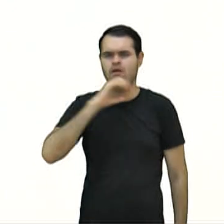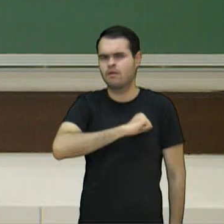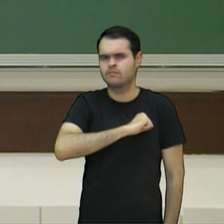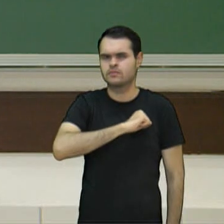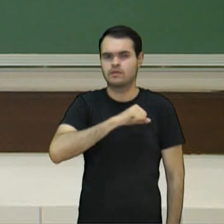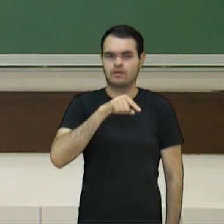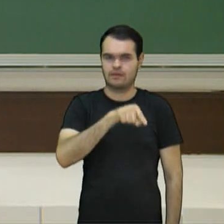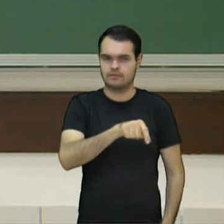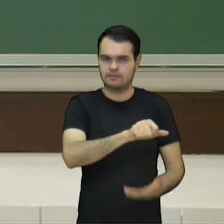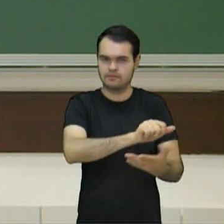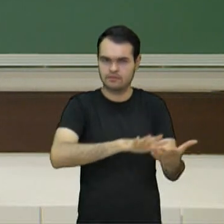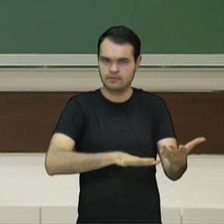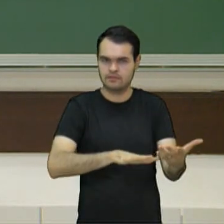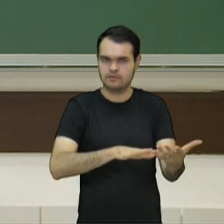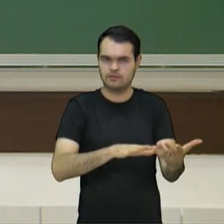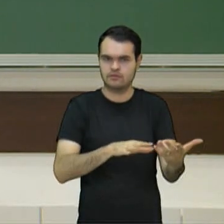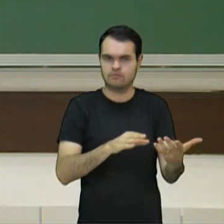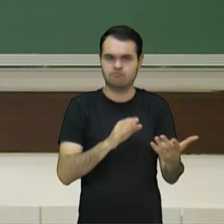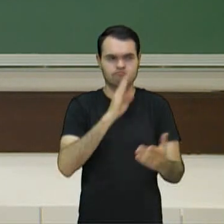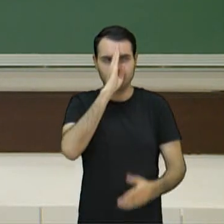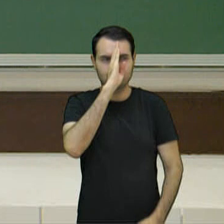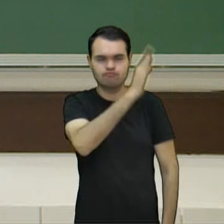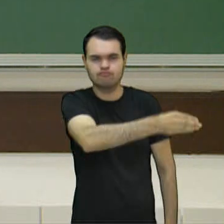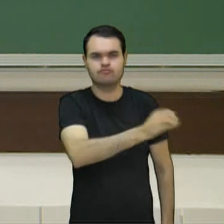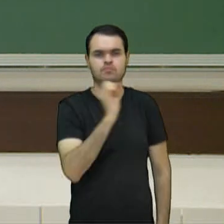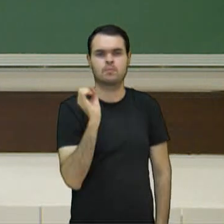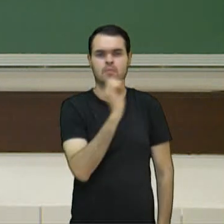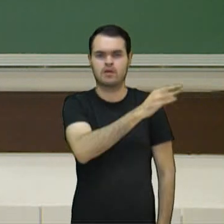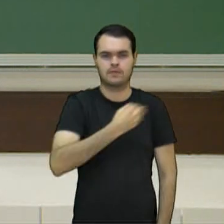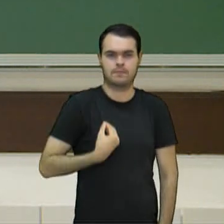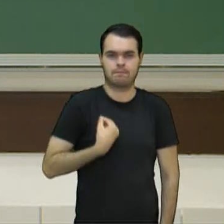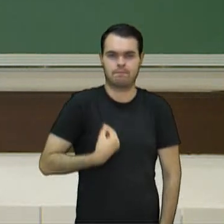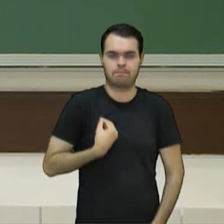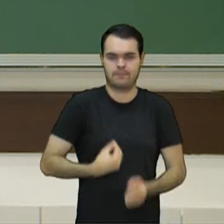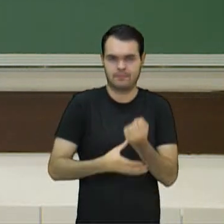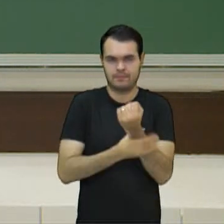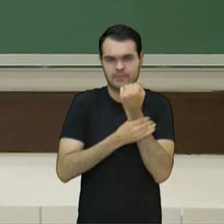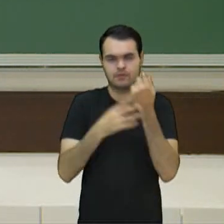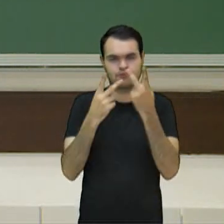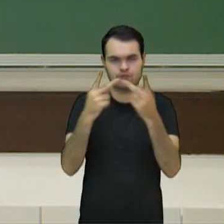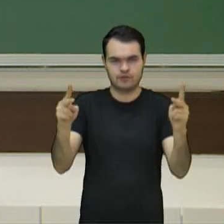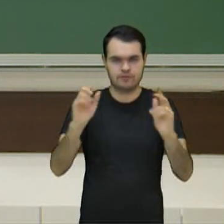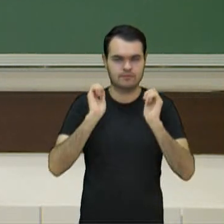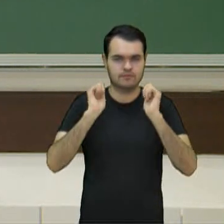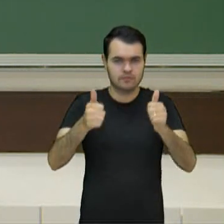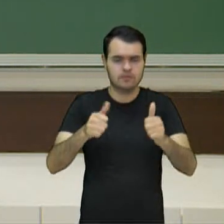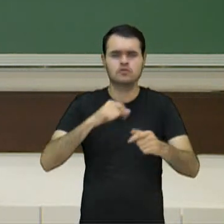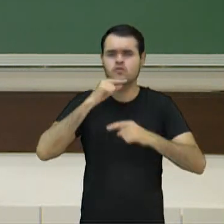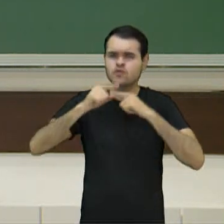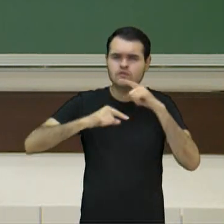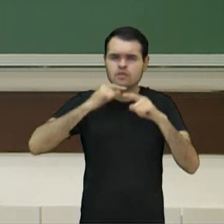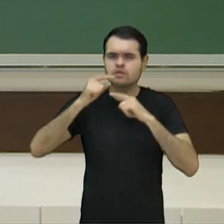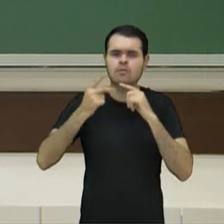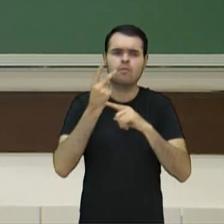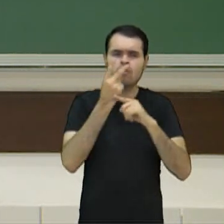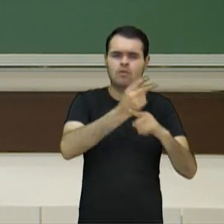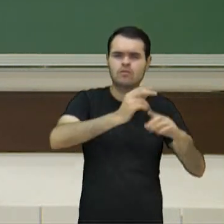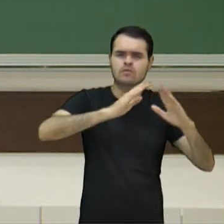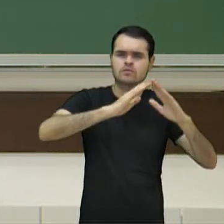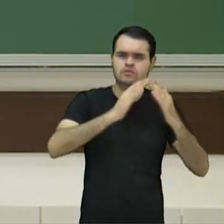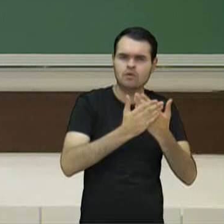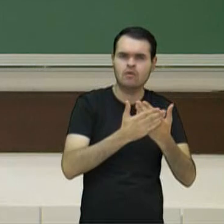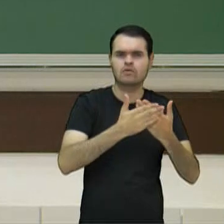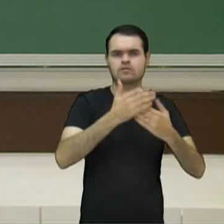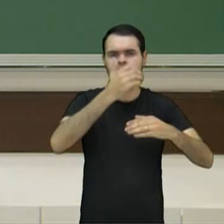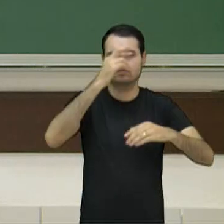Essa atividade ela vai marcar a presença de vocês no Classroom. Na dúvida, procura a sua escola, procura a direção,